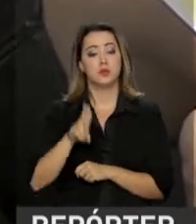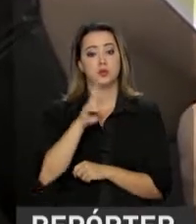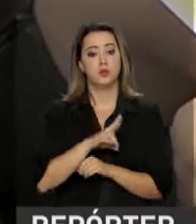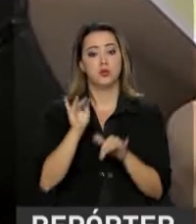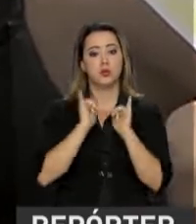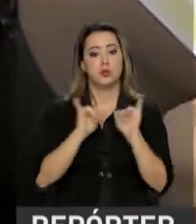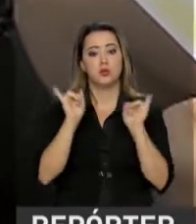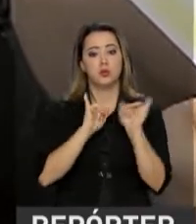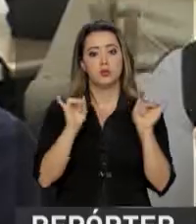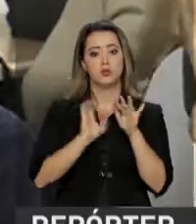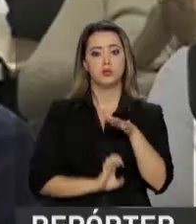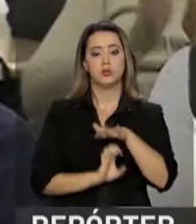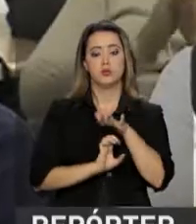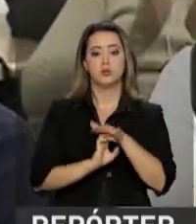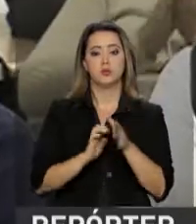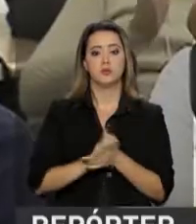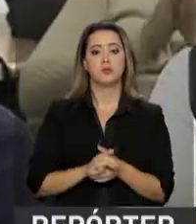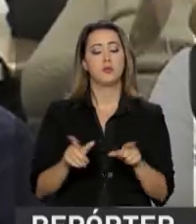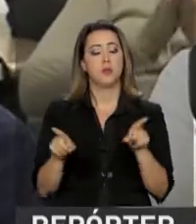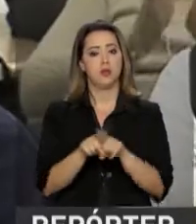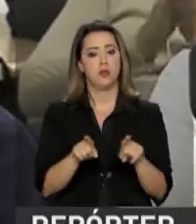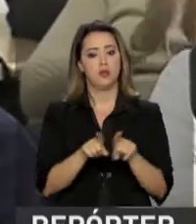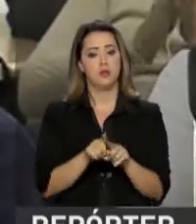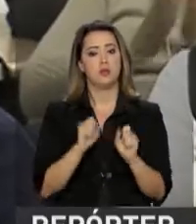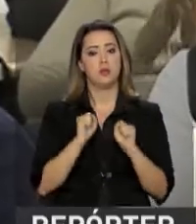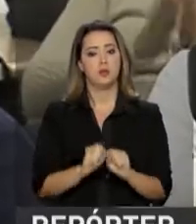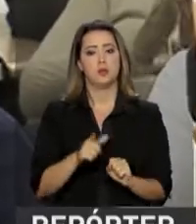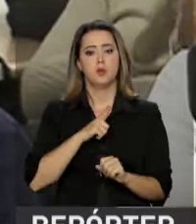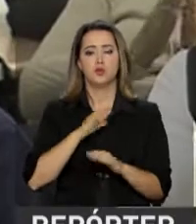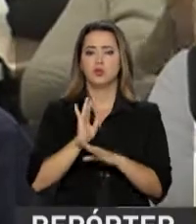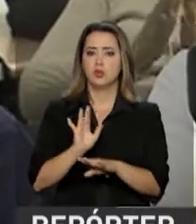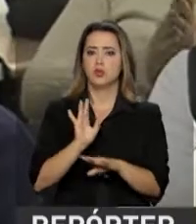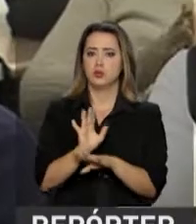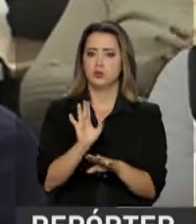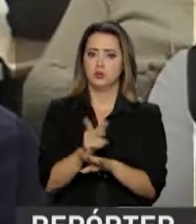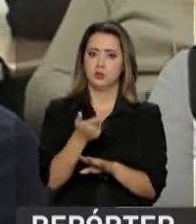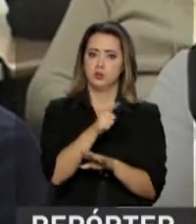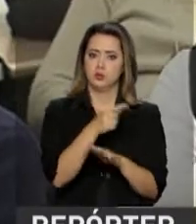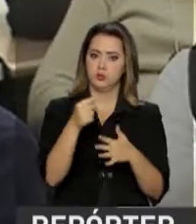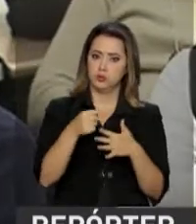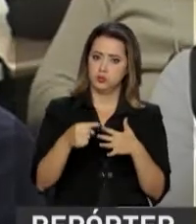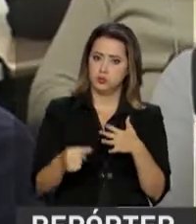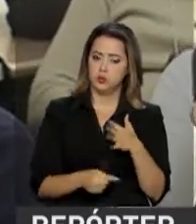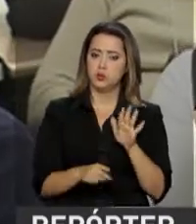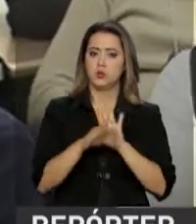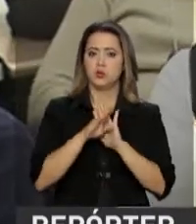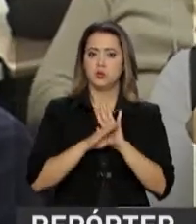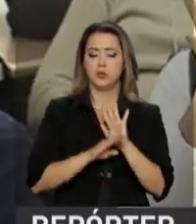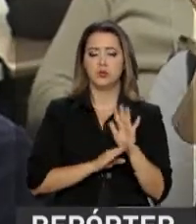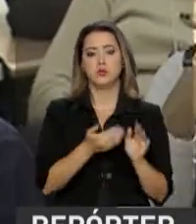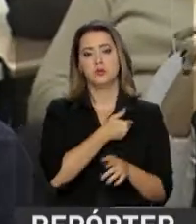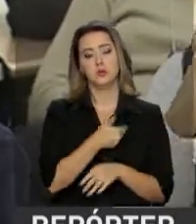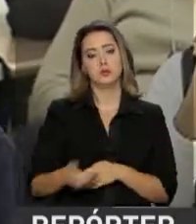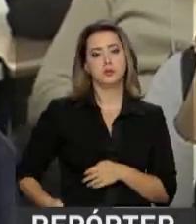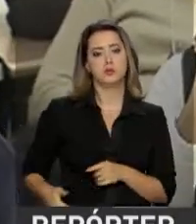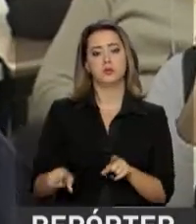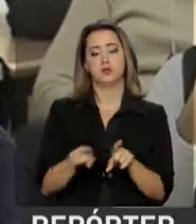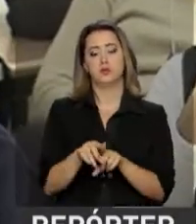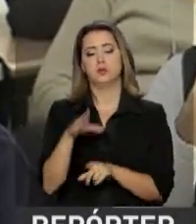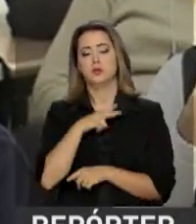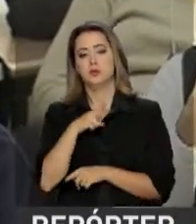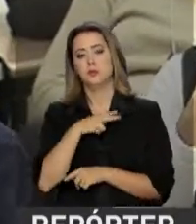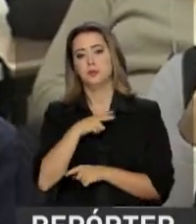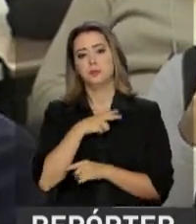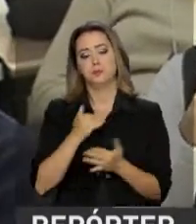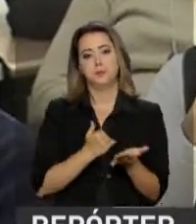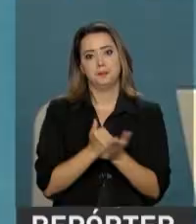na divulgação da empresa elas também poderão ter benefícios em outros programas públicos e privados de fomento